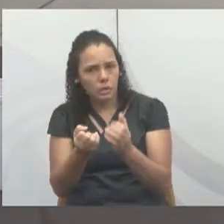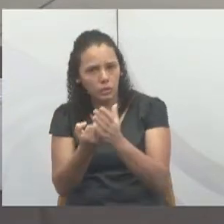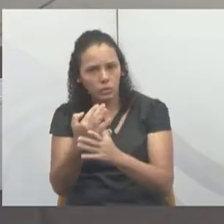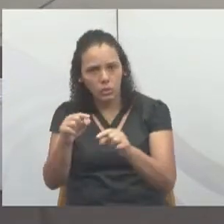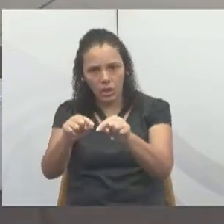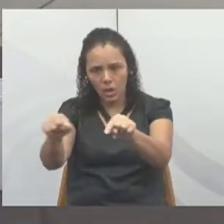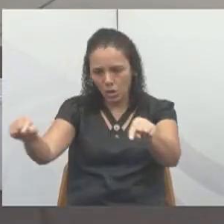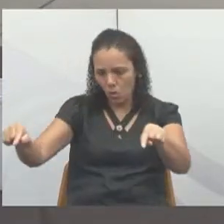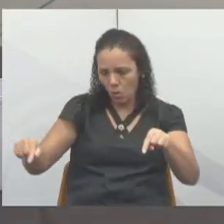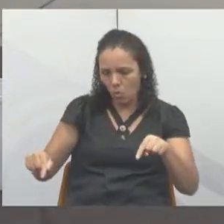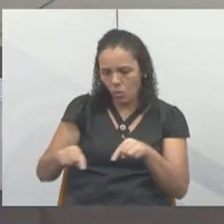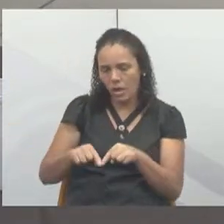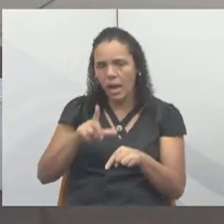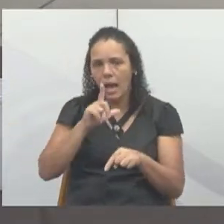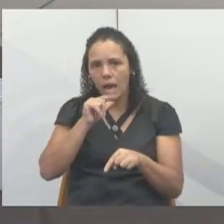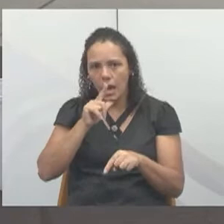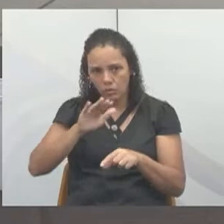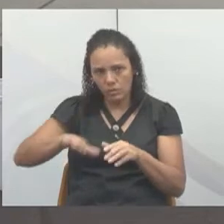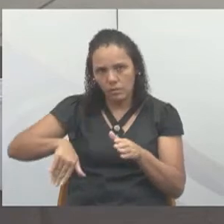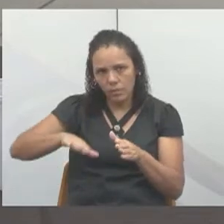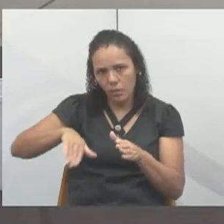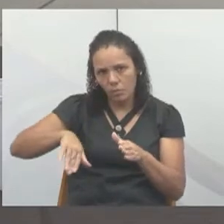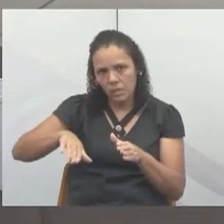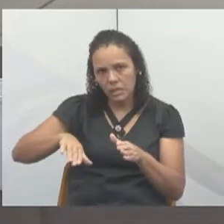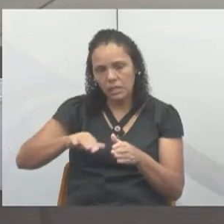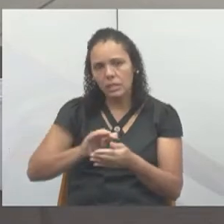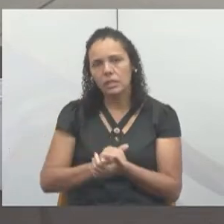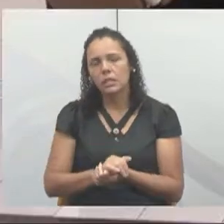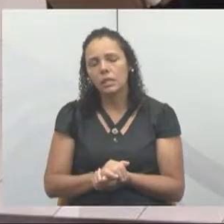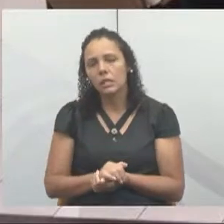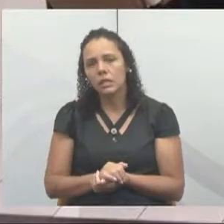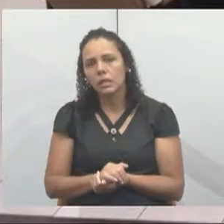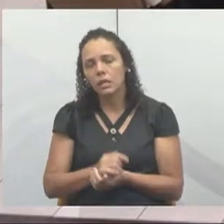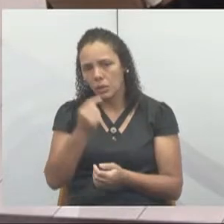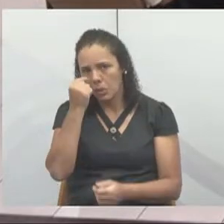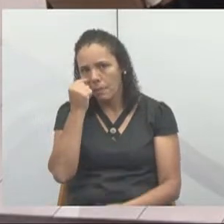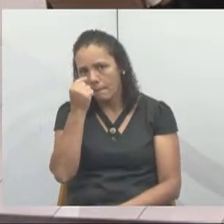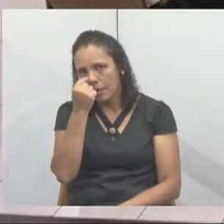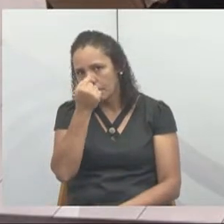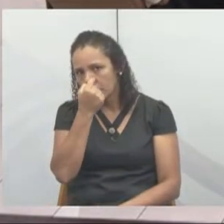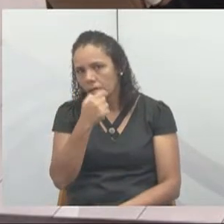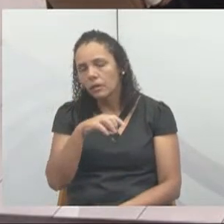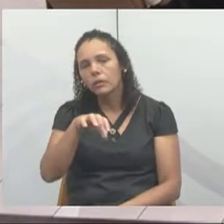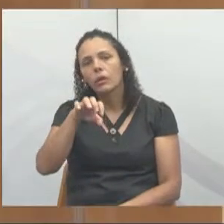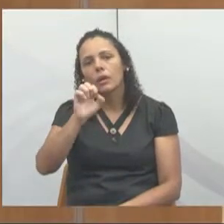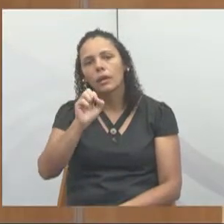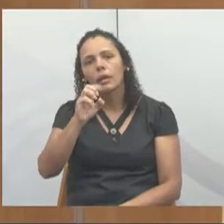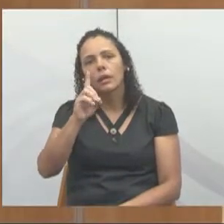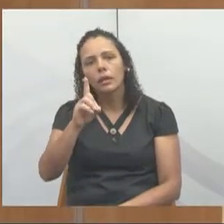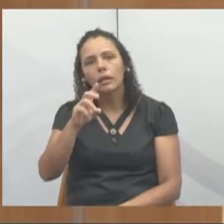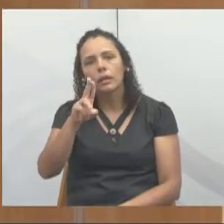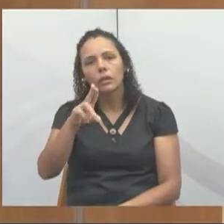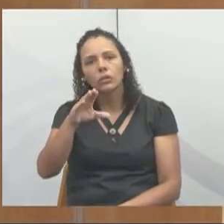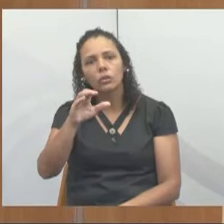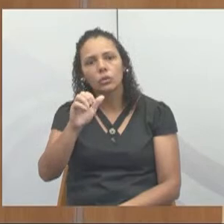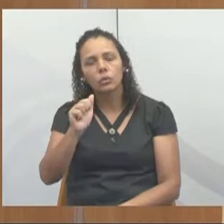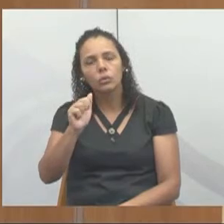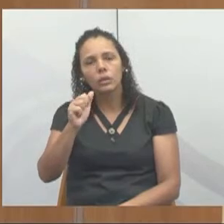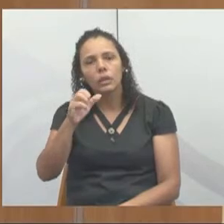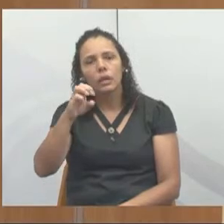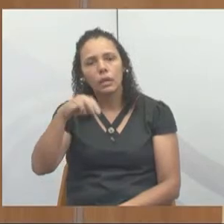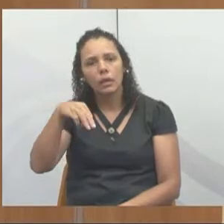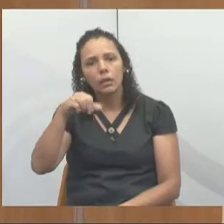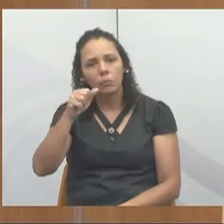porque eles pedem demais isso aí. Já mandamos até documento. Daria para fazer isso, Celso? Daria. O